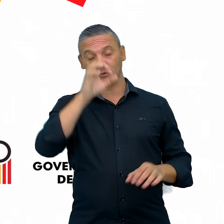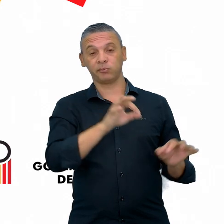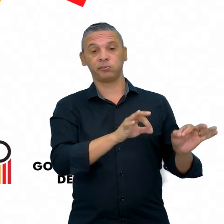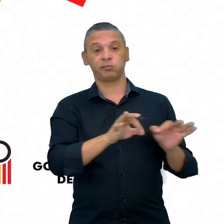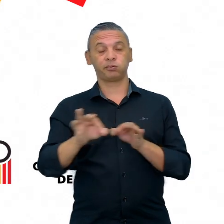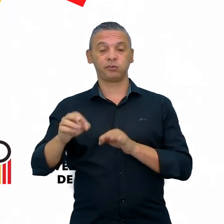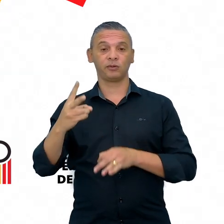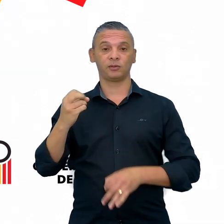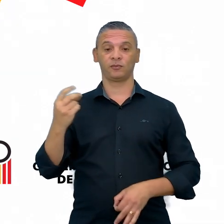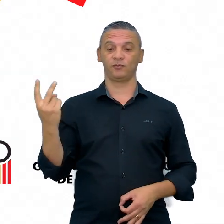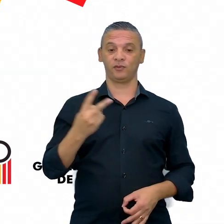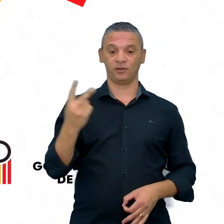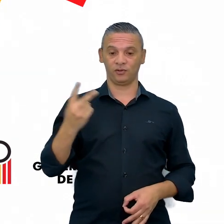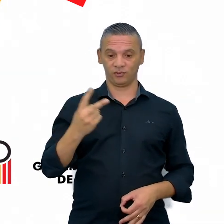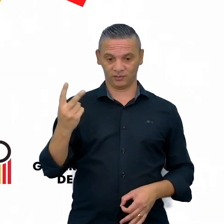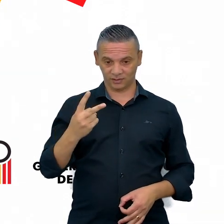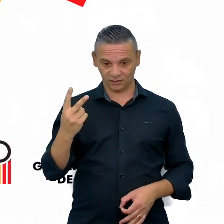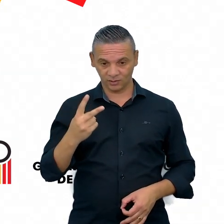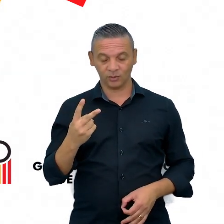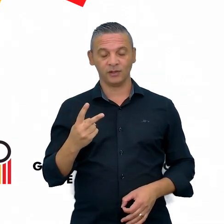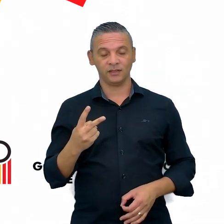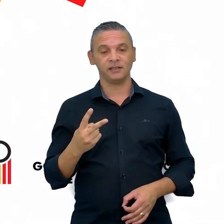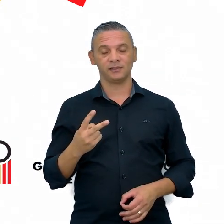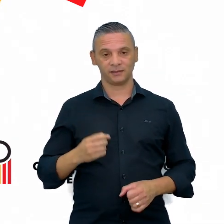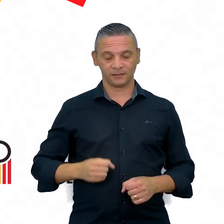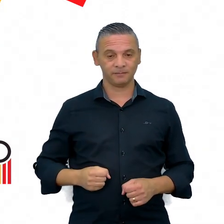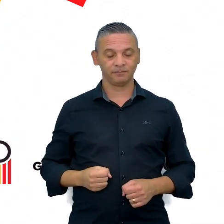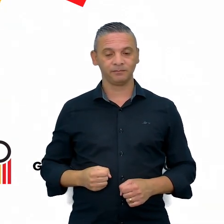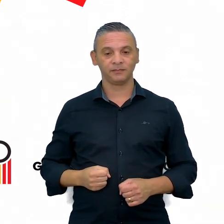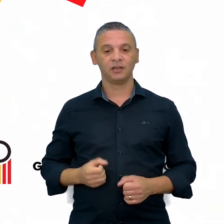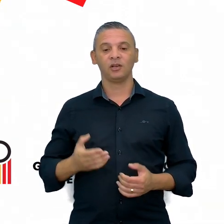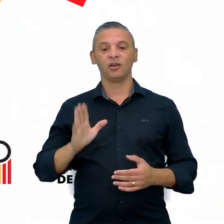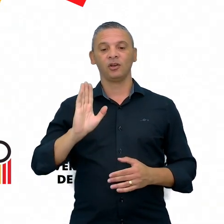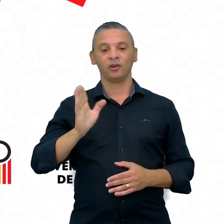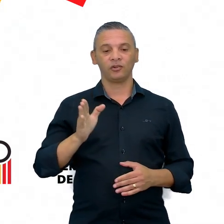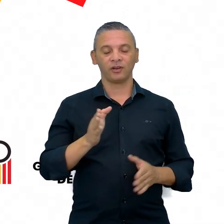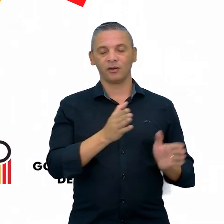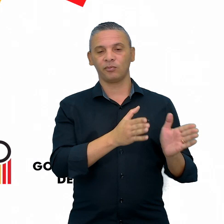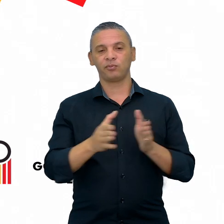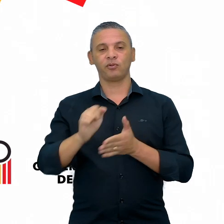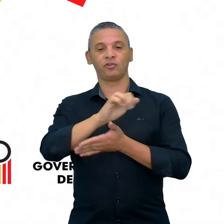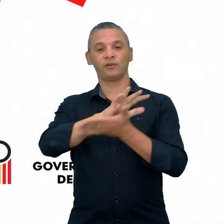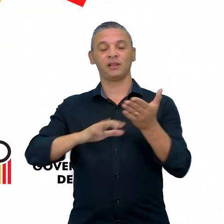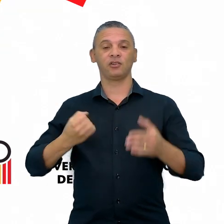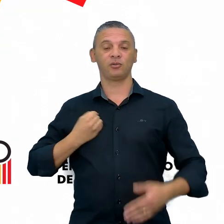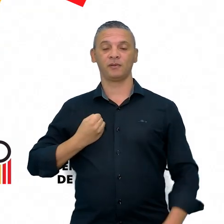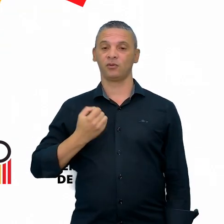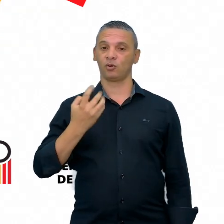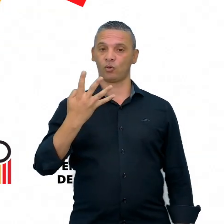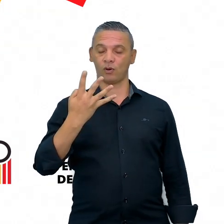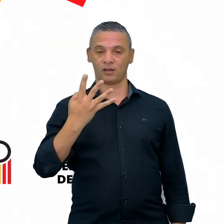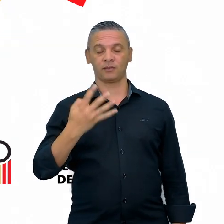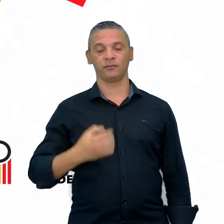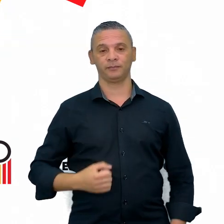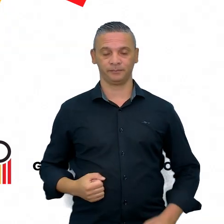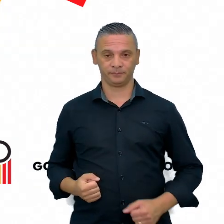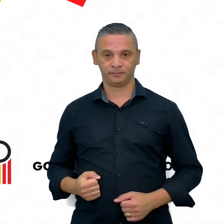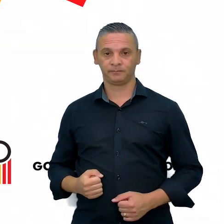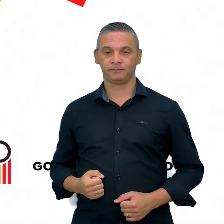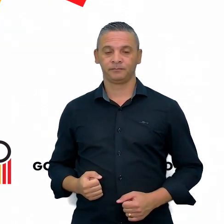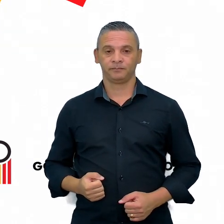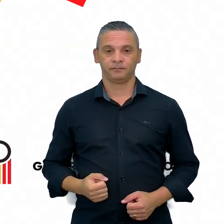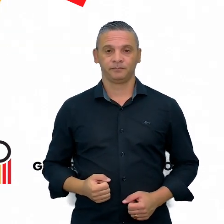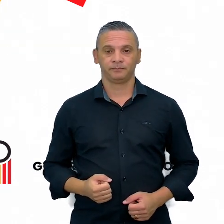Aprender Sempre, que é esse confeccionado em 2022, e nós já estamos na sequência de atividade 4 do volume 1.